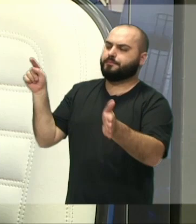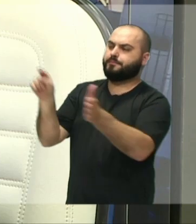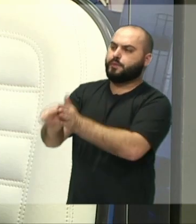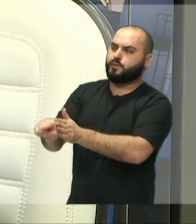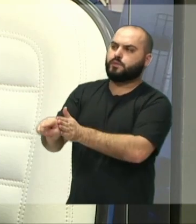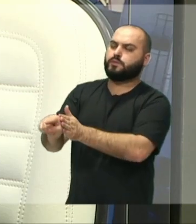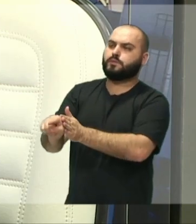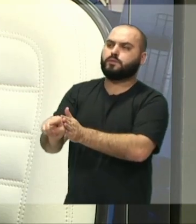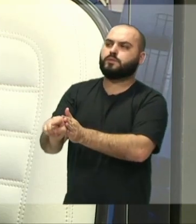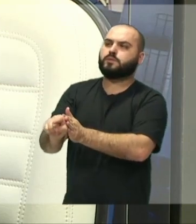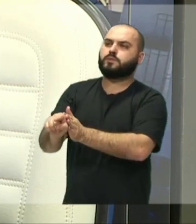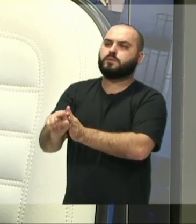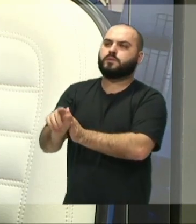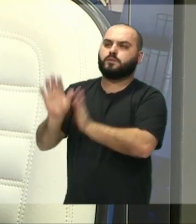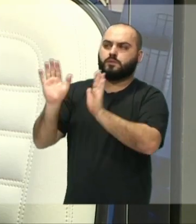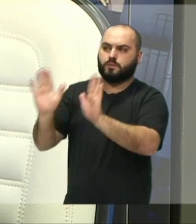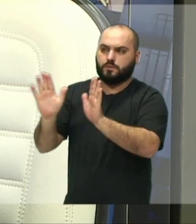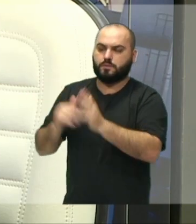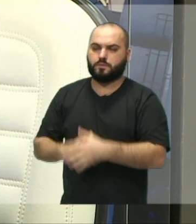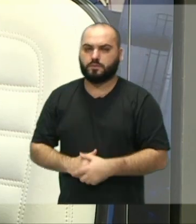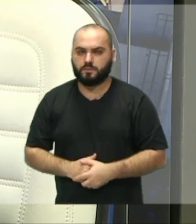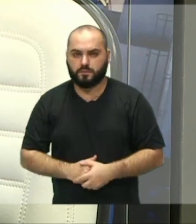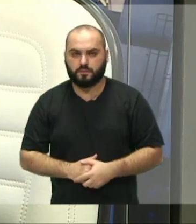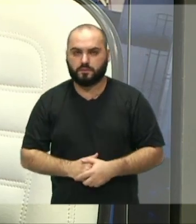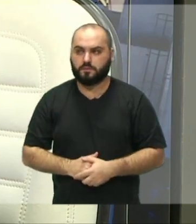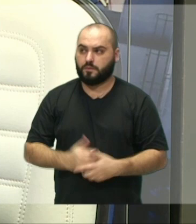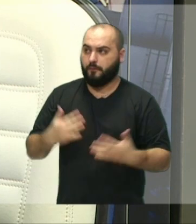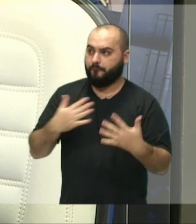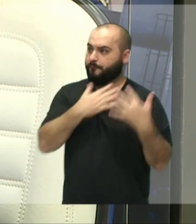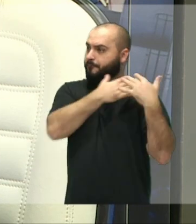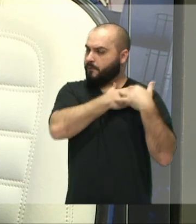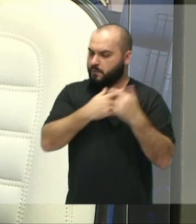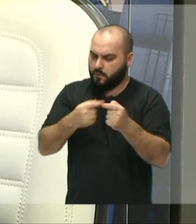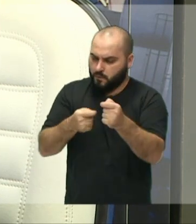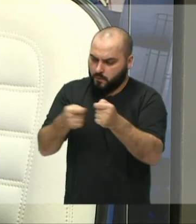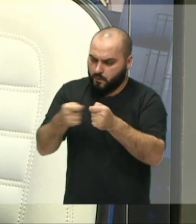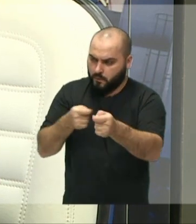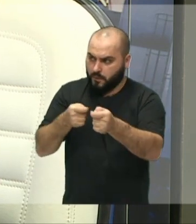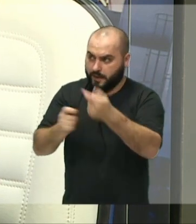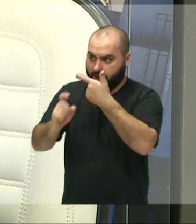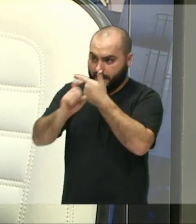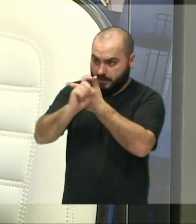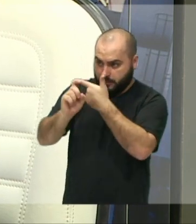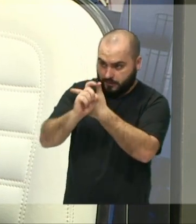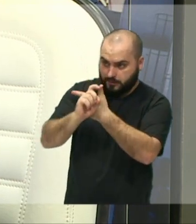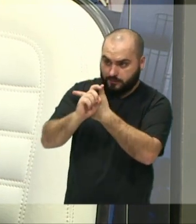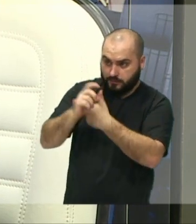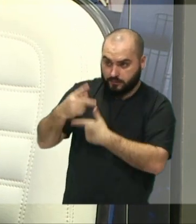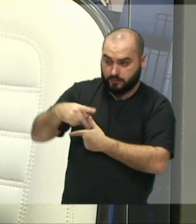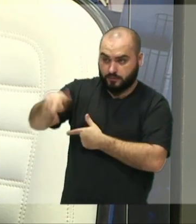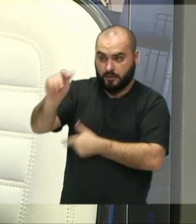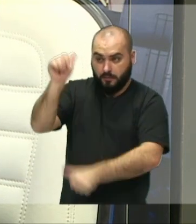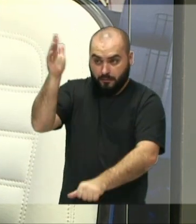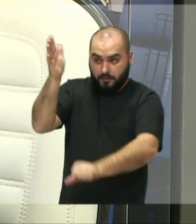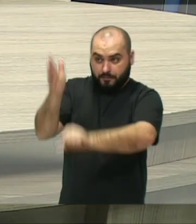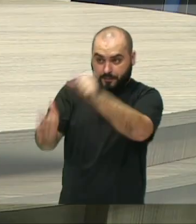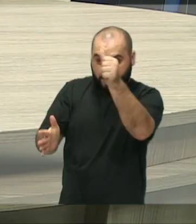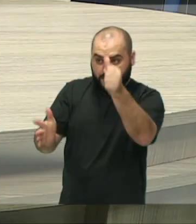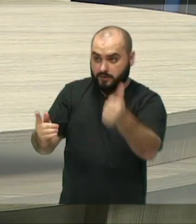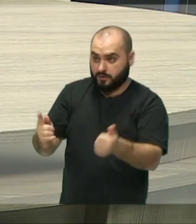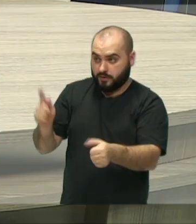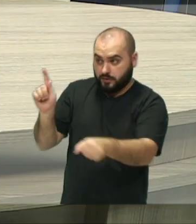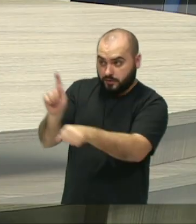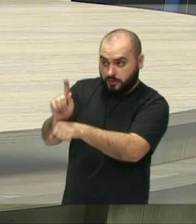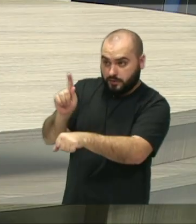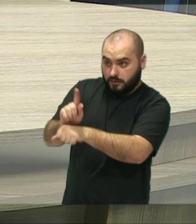no caso, em função mais administrativa, executiva, realmente é a tua primeira gestão